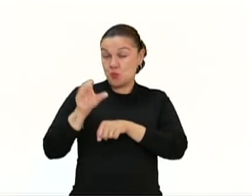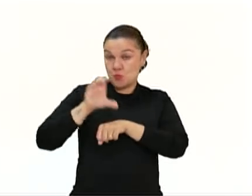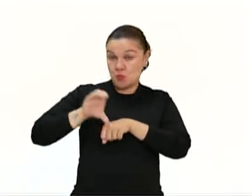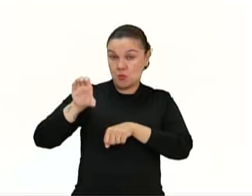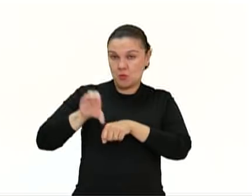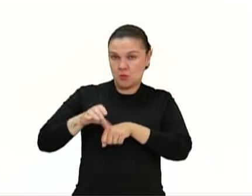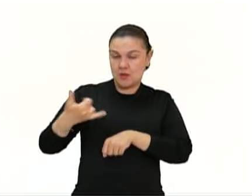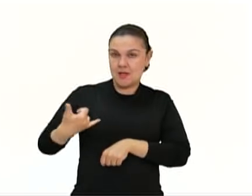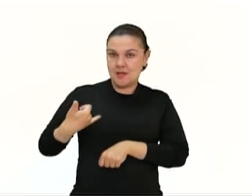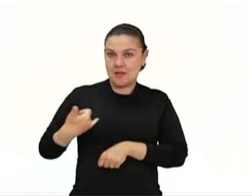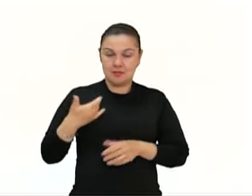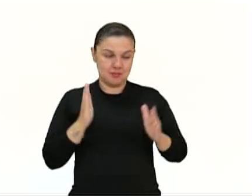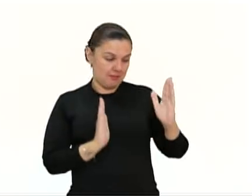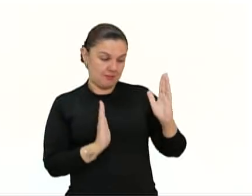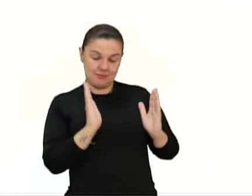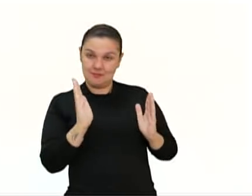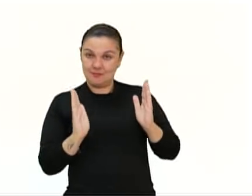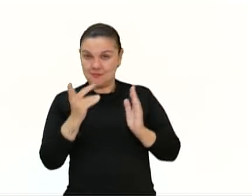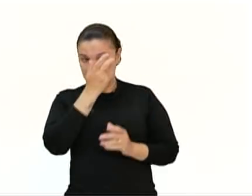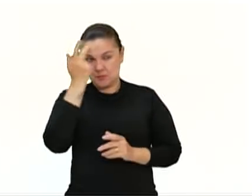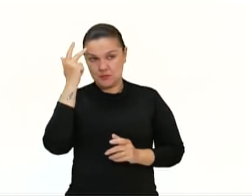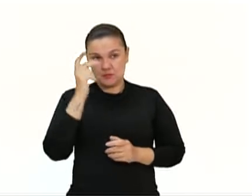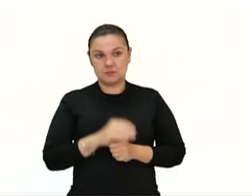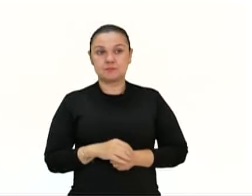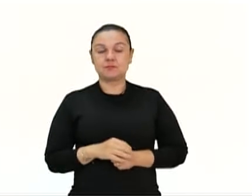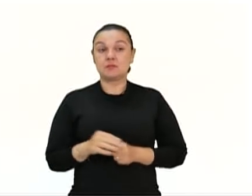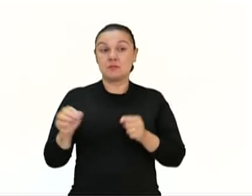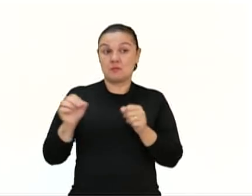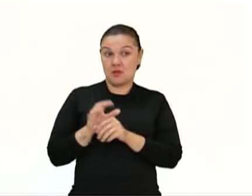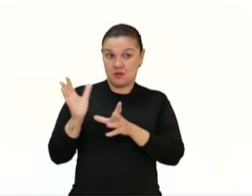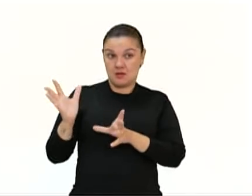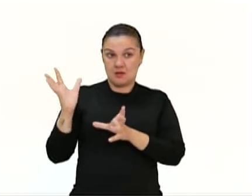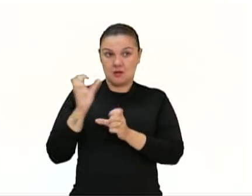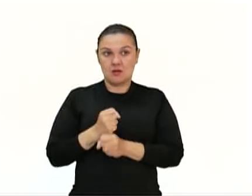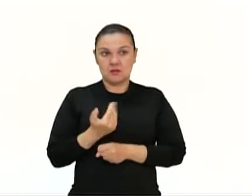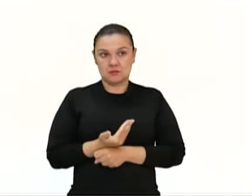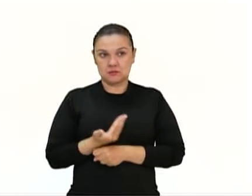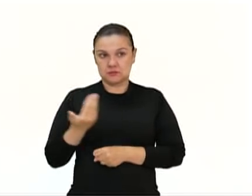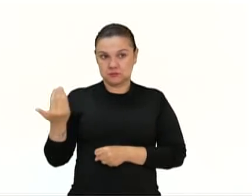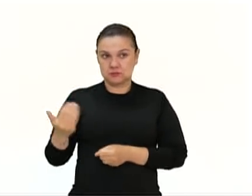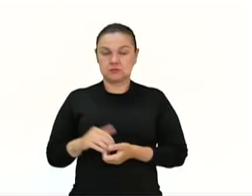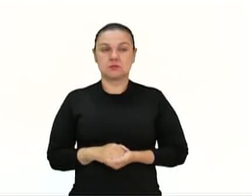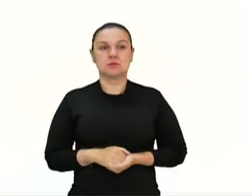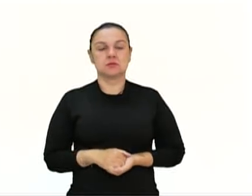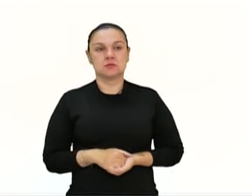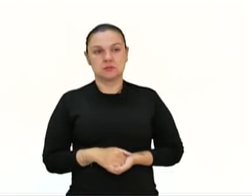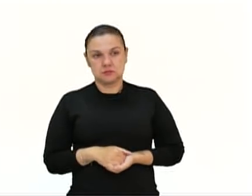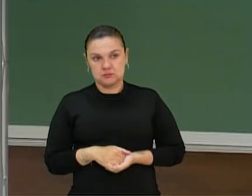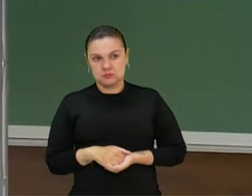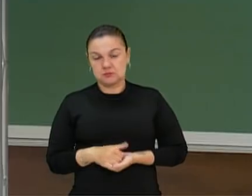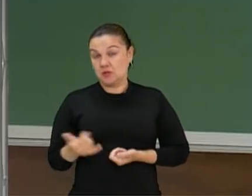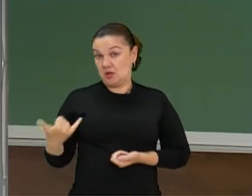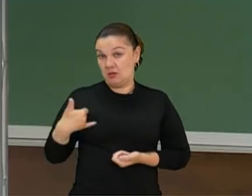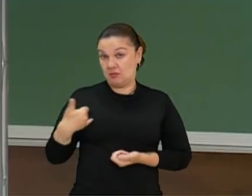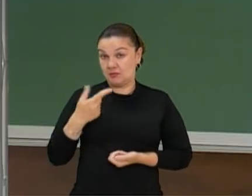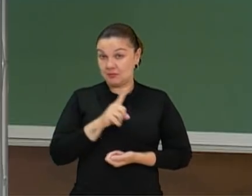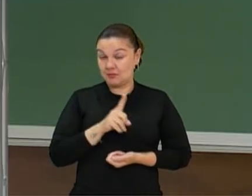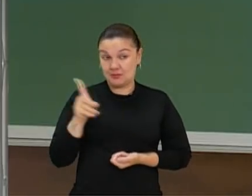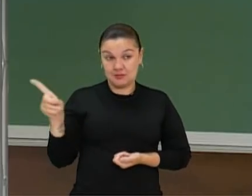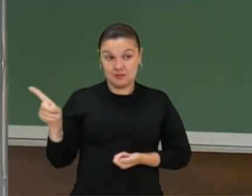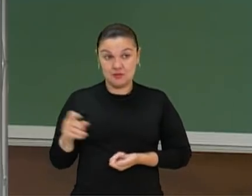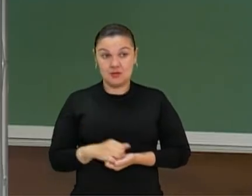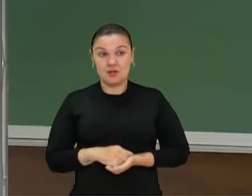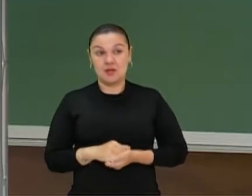as idades do entrevistado e organizou esses dados em um gráfico. Então, aqui eu tenho a idade deles no gráfico